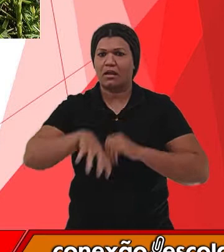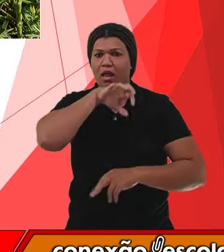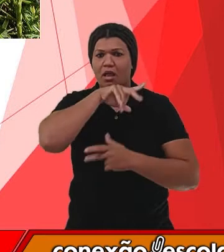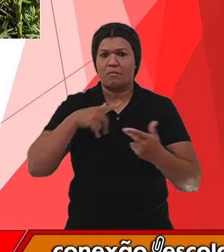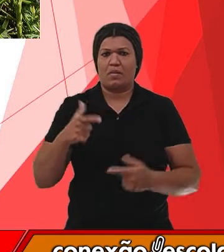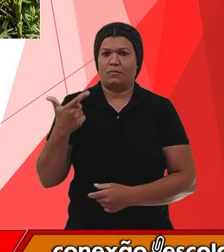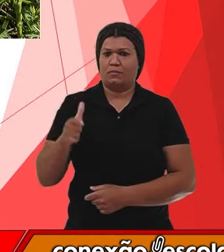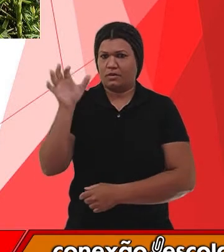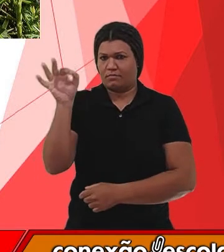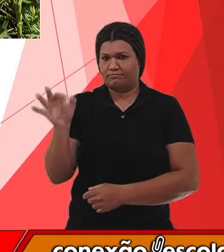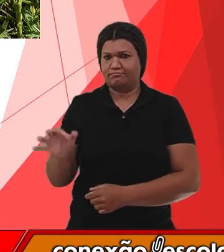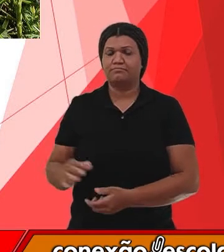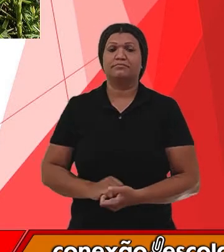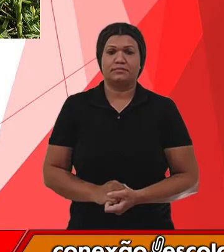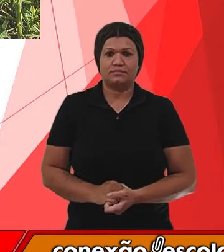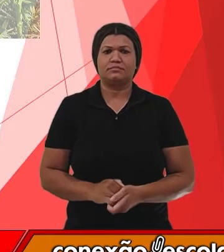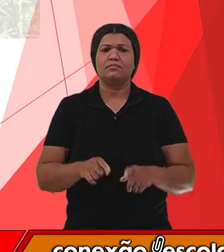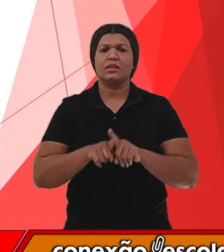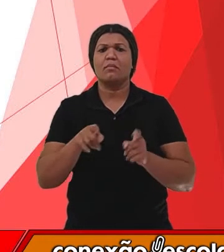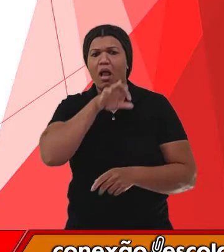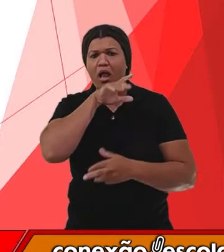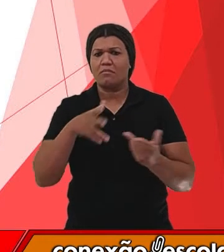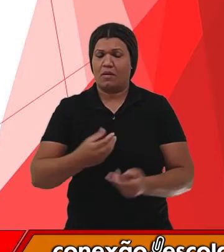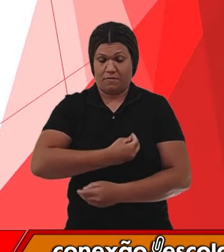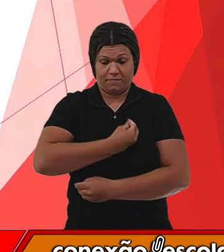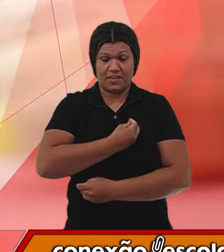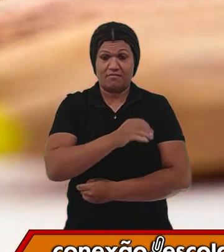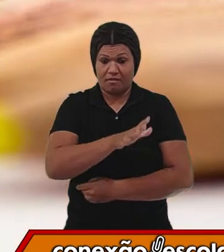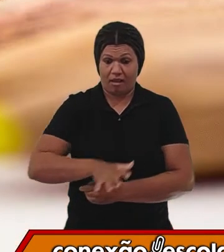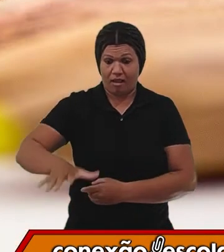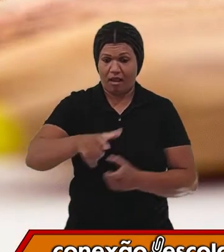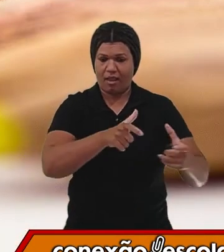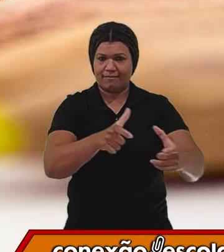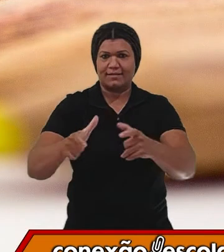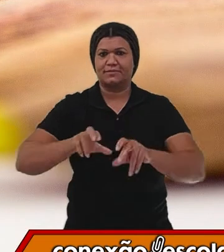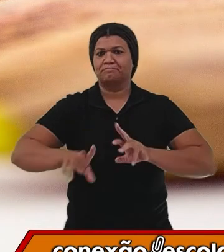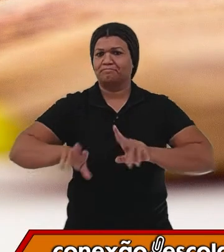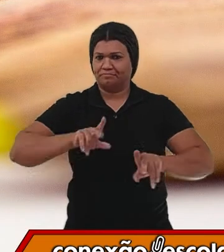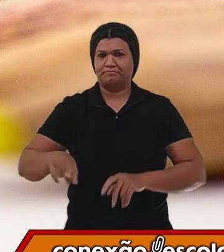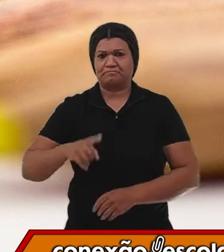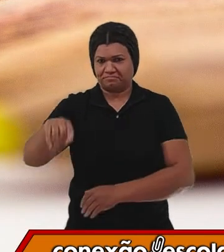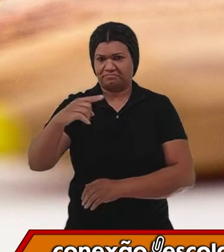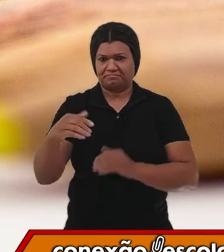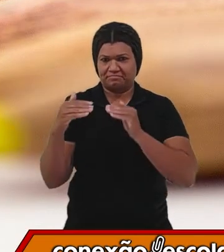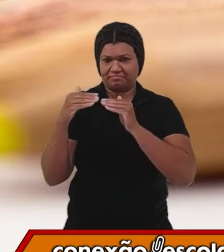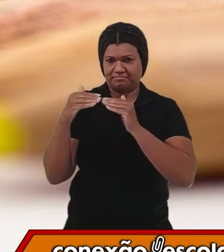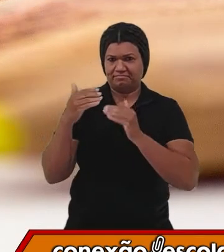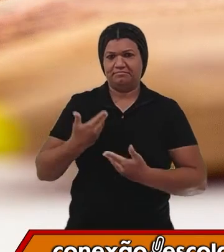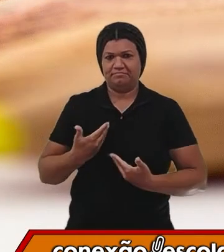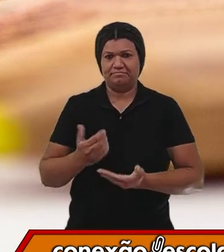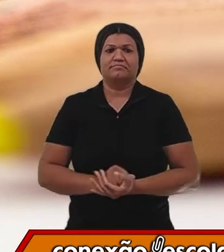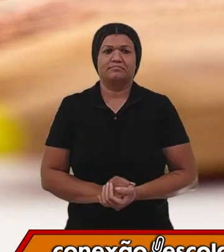certo? Mas esses animais vivem em ambientes diferentes, concordam comigo? Tem os